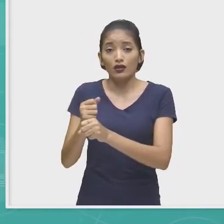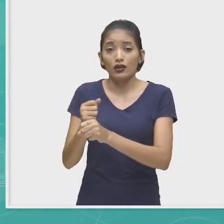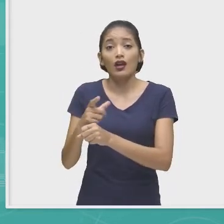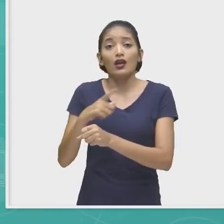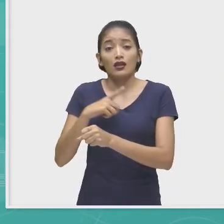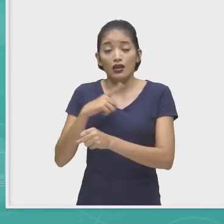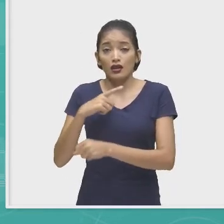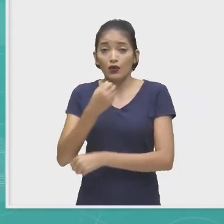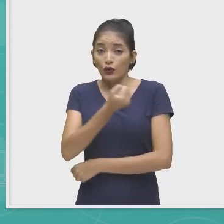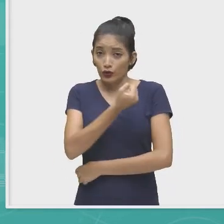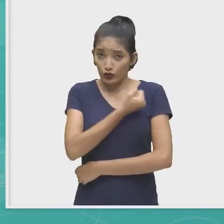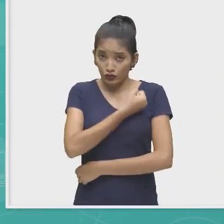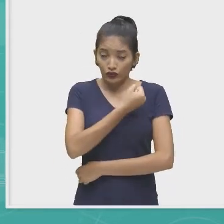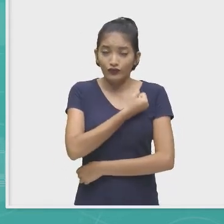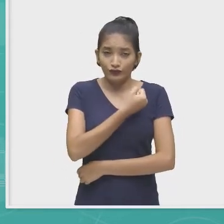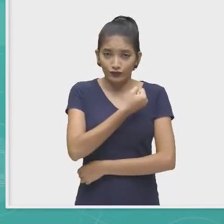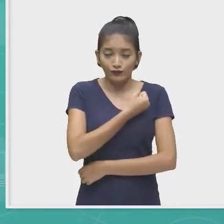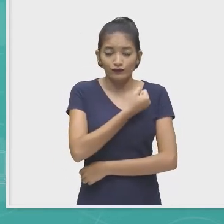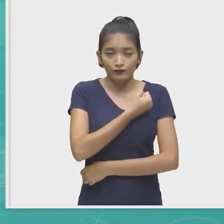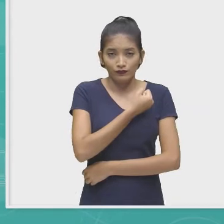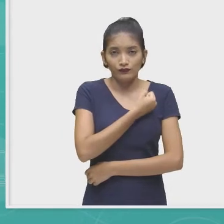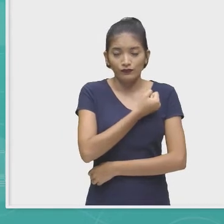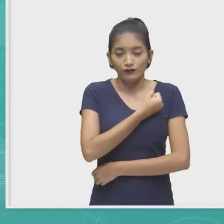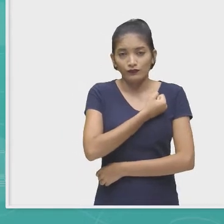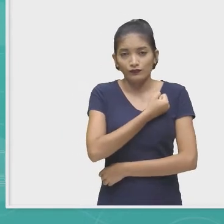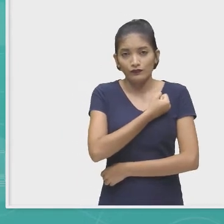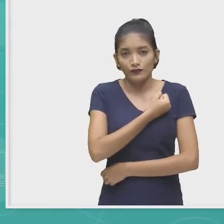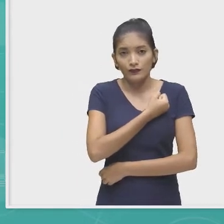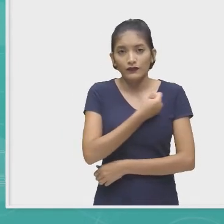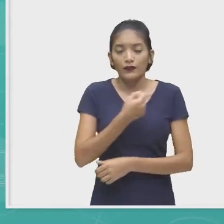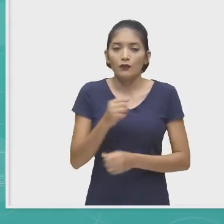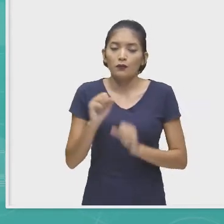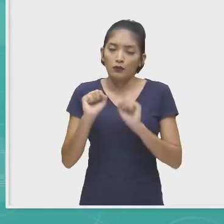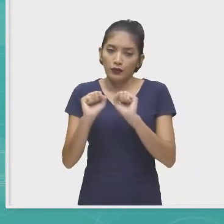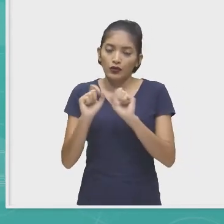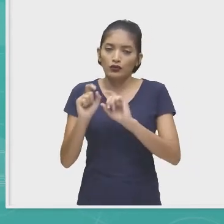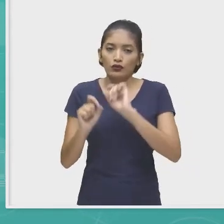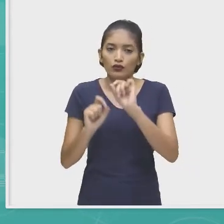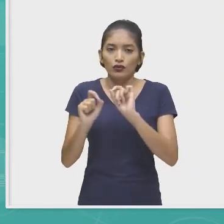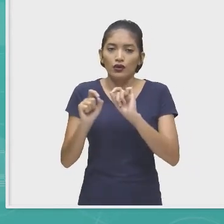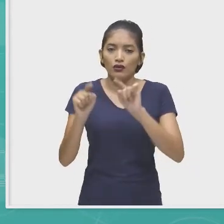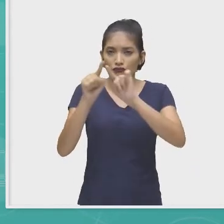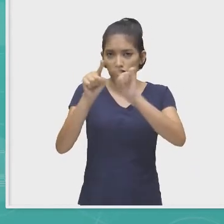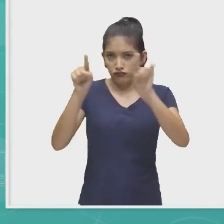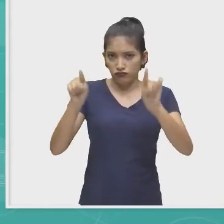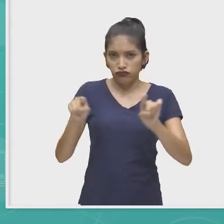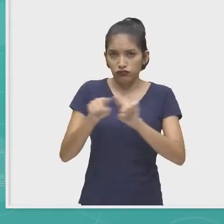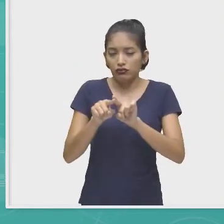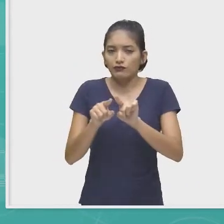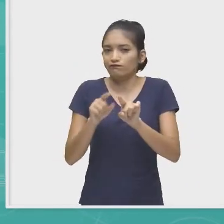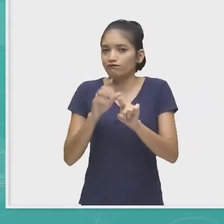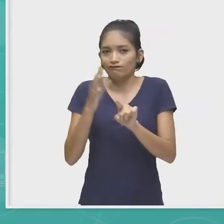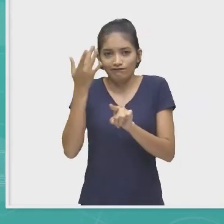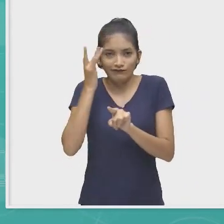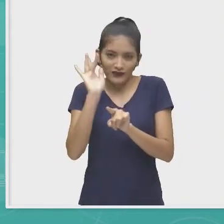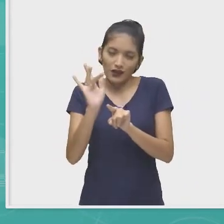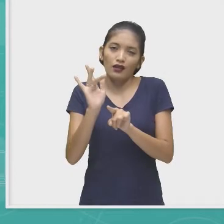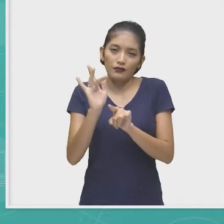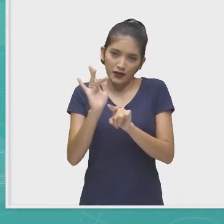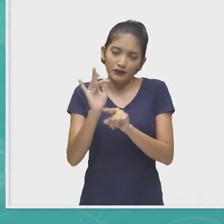número, né? Vamos representar ele aqui como o nosso valor desconhecido, né? O